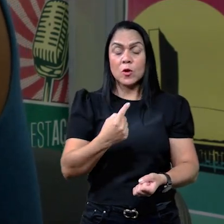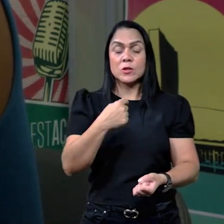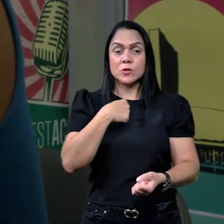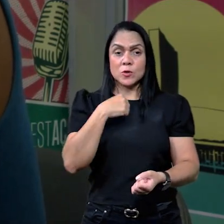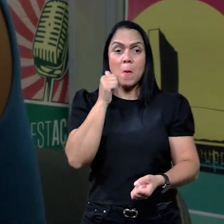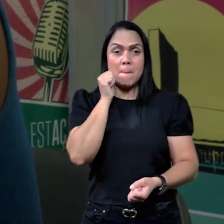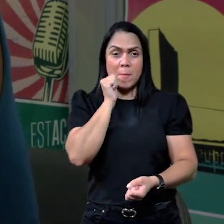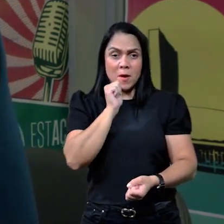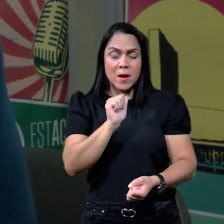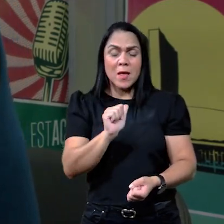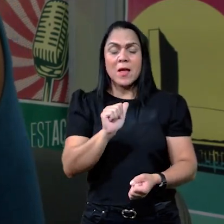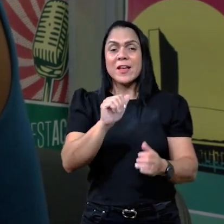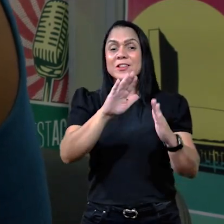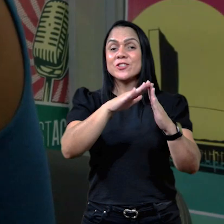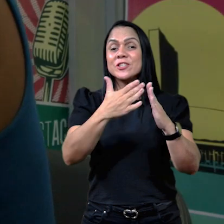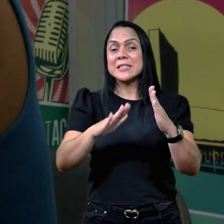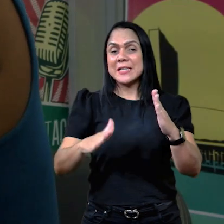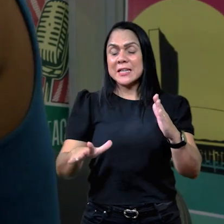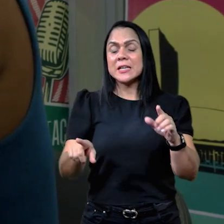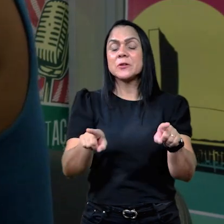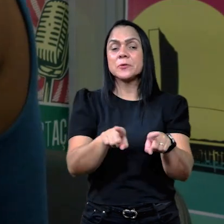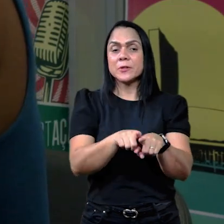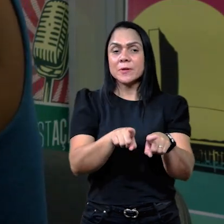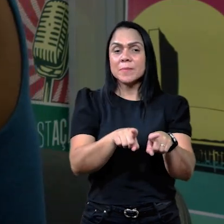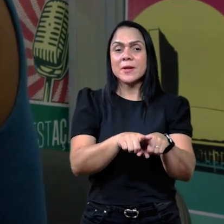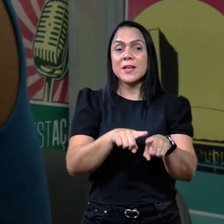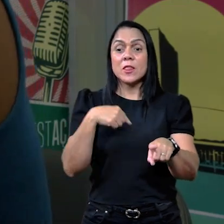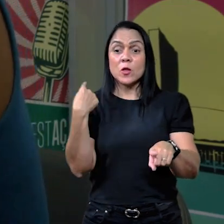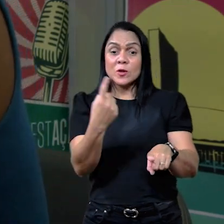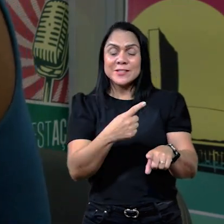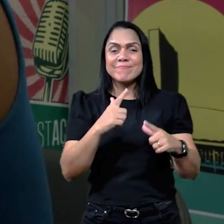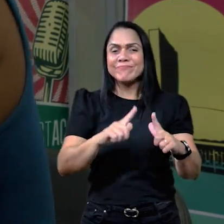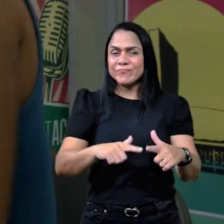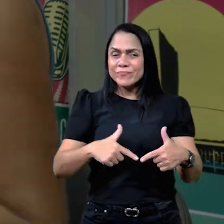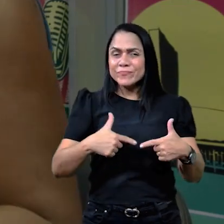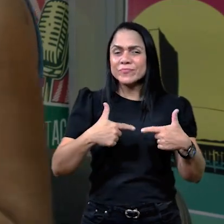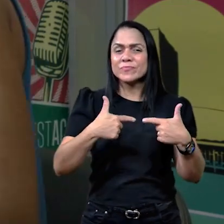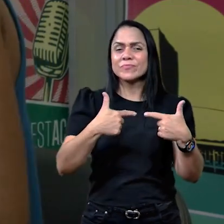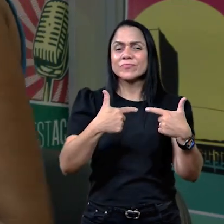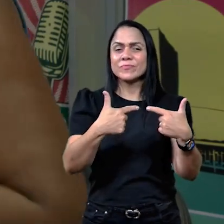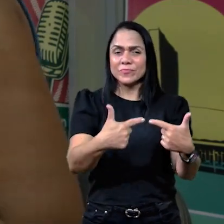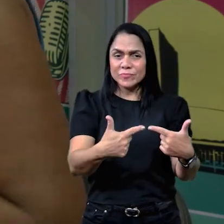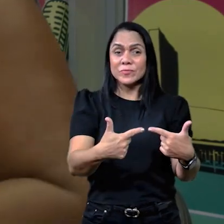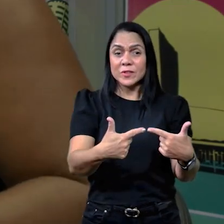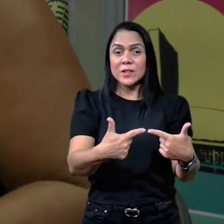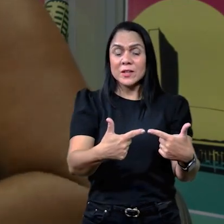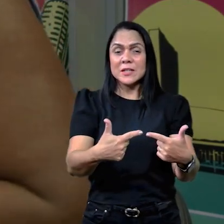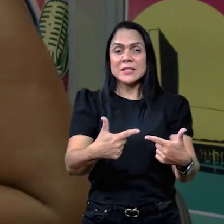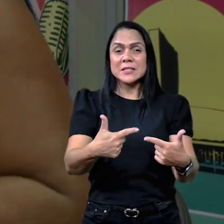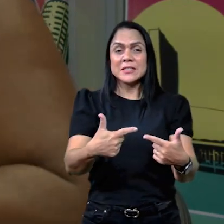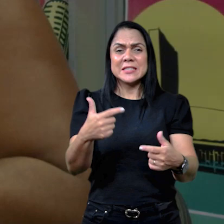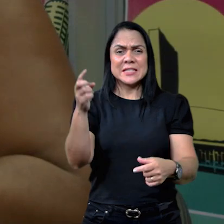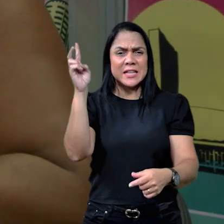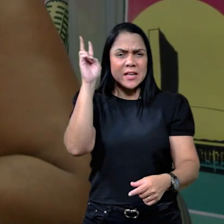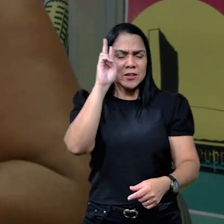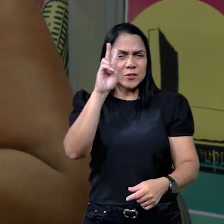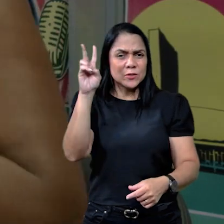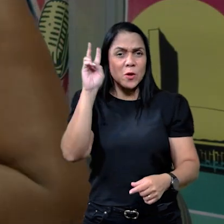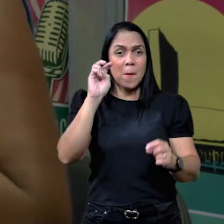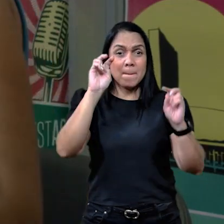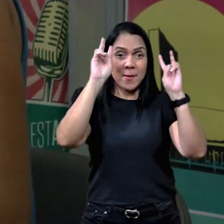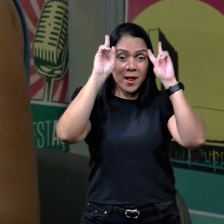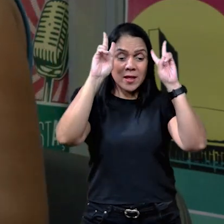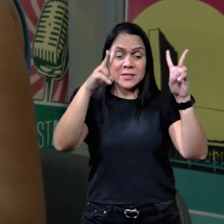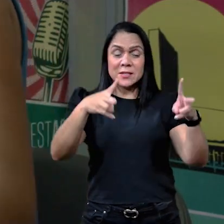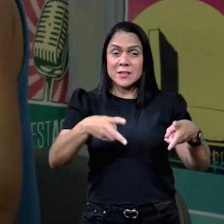nós que eu sou uma mulher de terreiro também, então nós sempre lutamos, né, no curso, né, da história, né, para